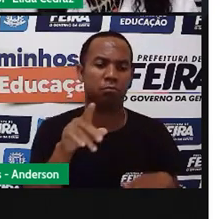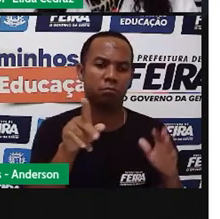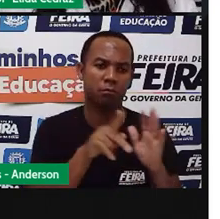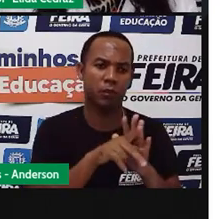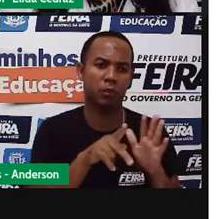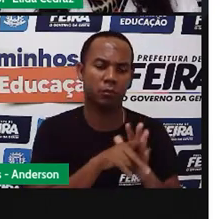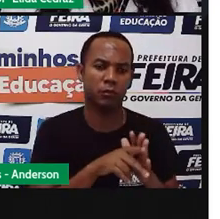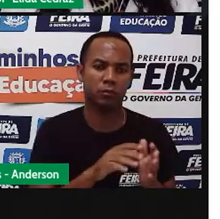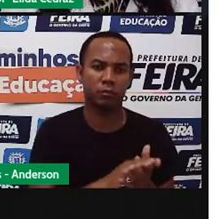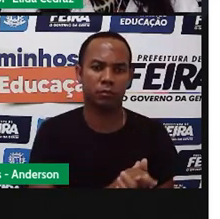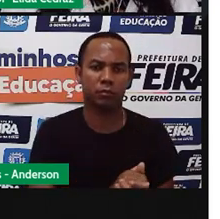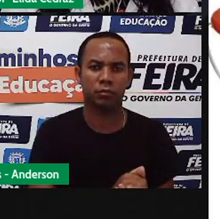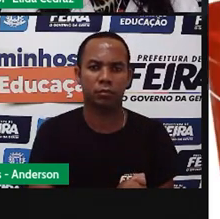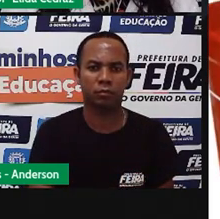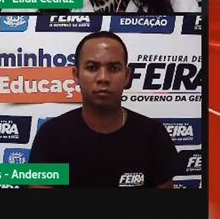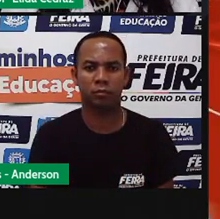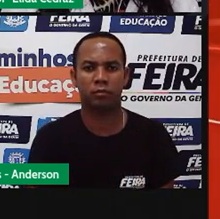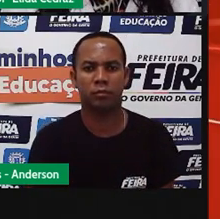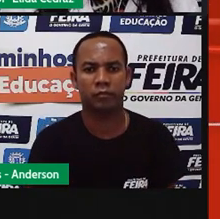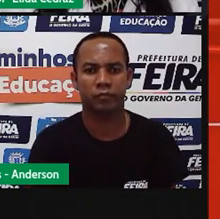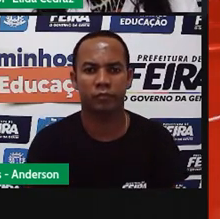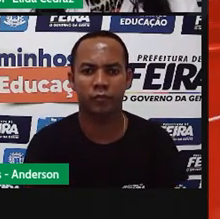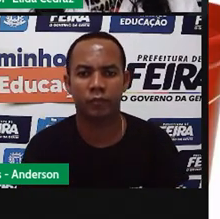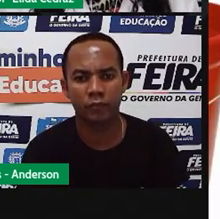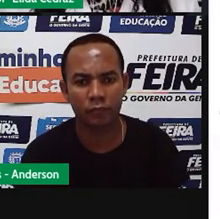esses tipos de produtos.